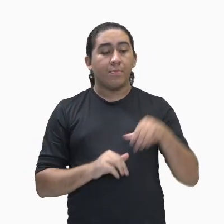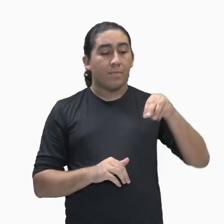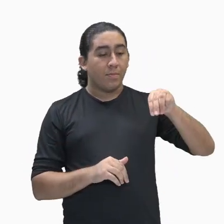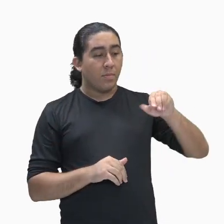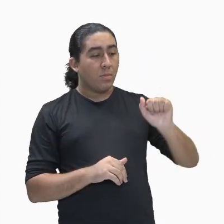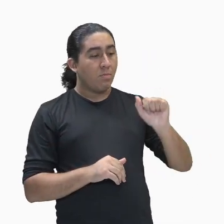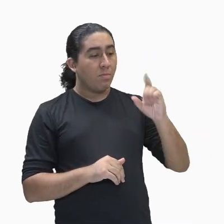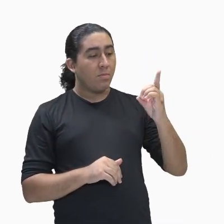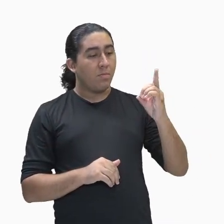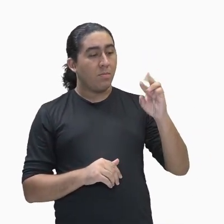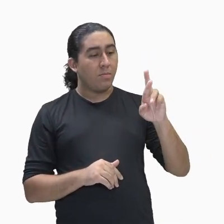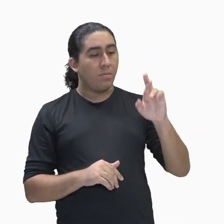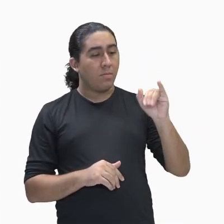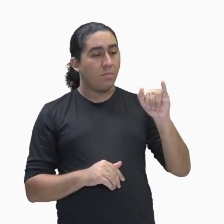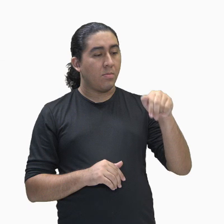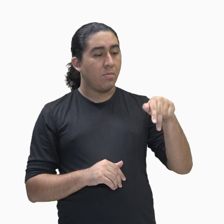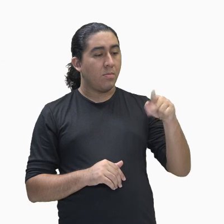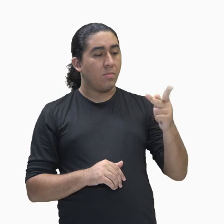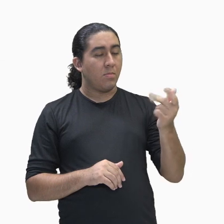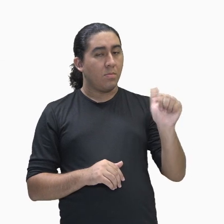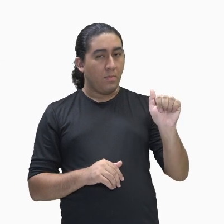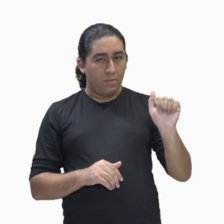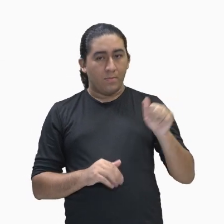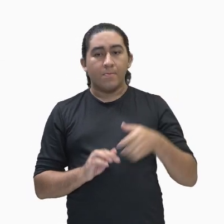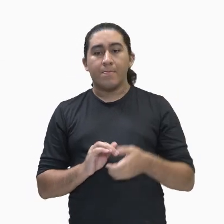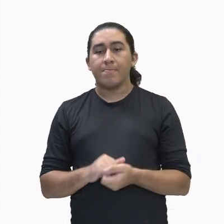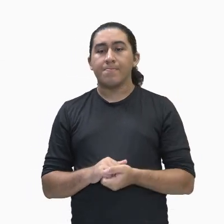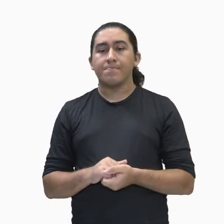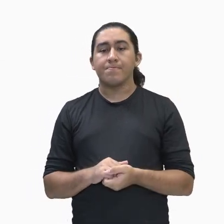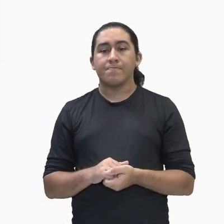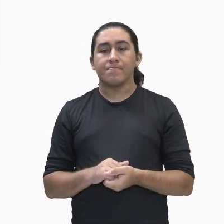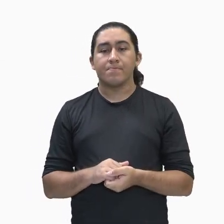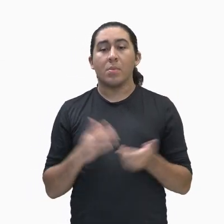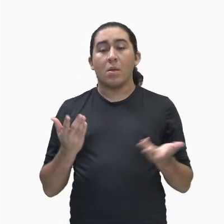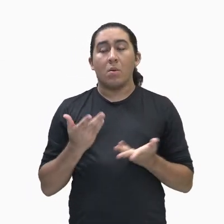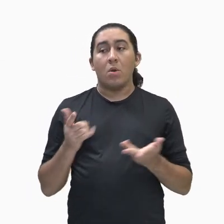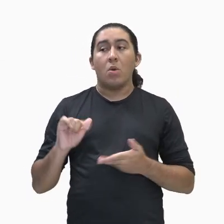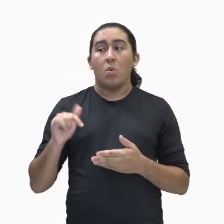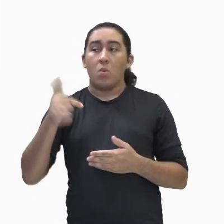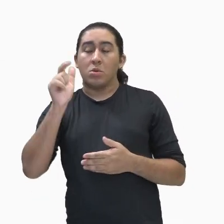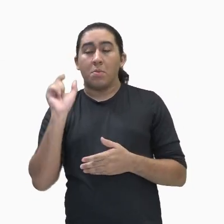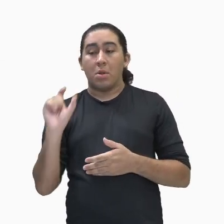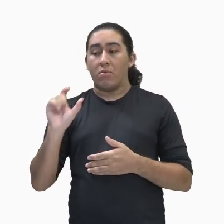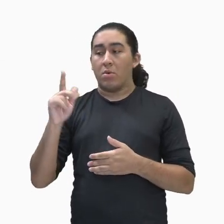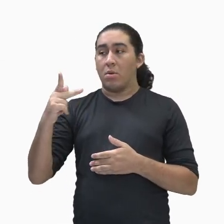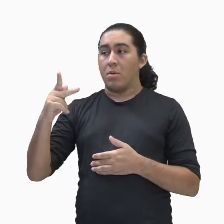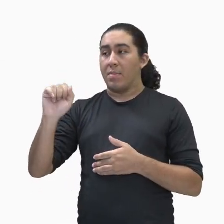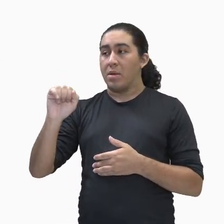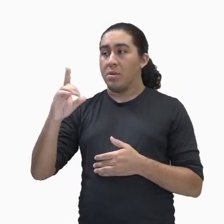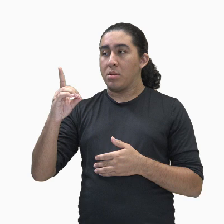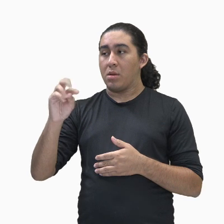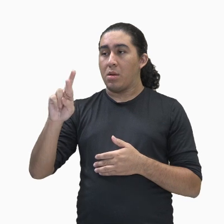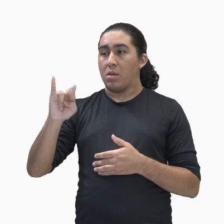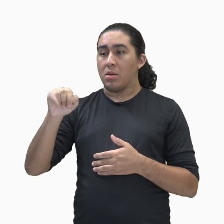bride, bride, né? I, esse I tem som de I, bride. E